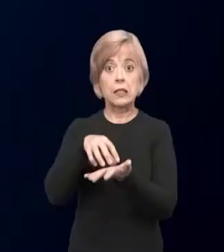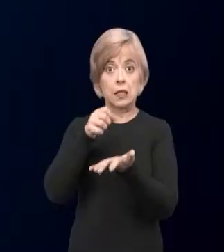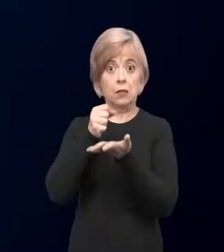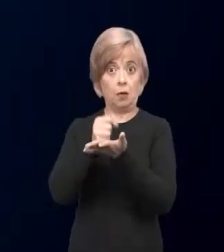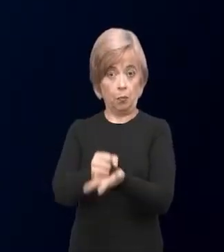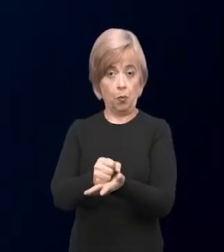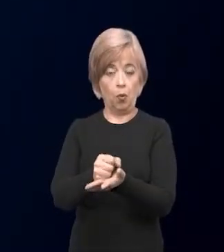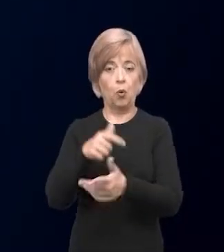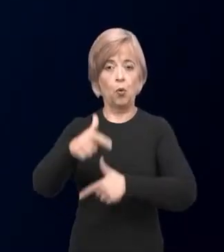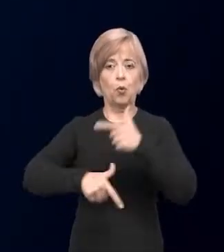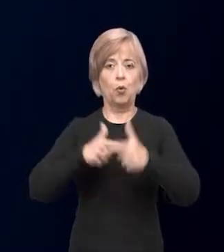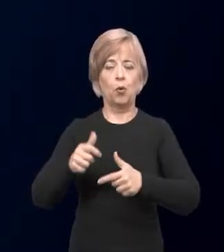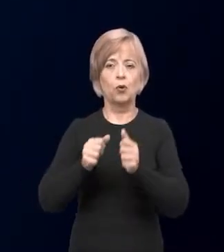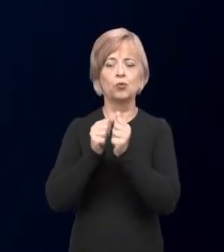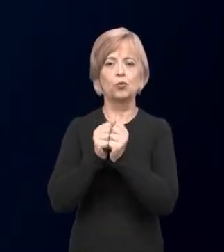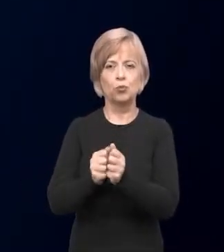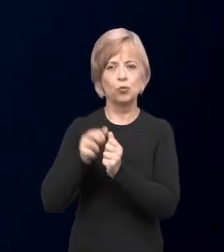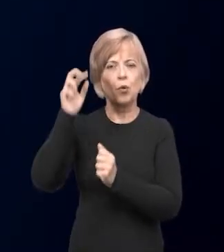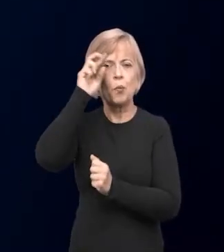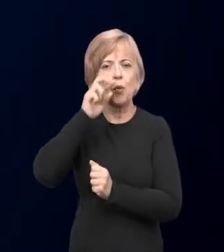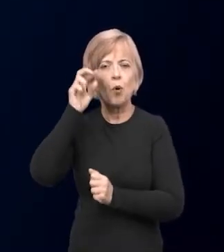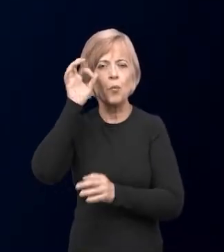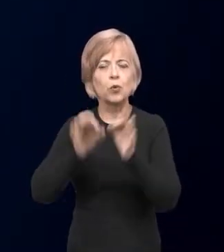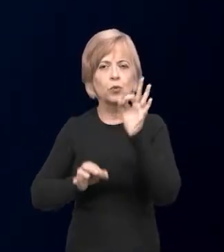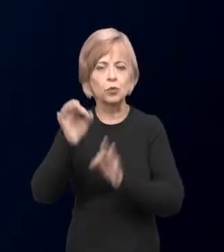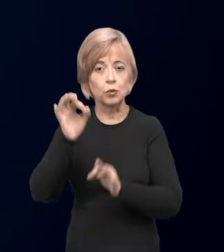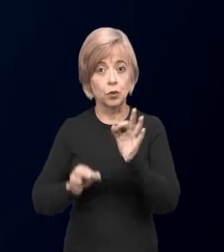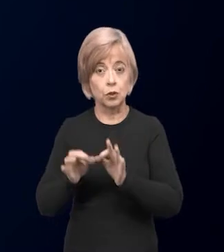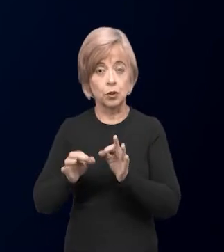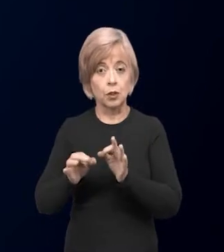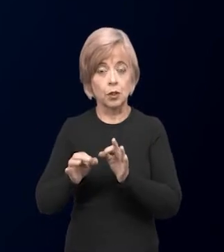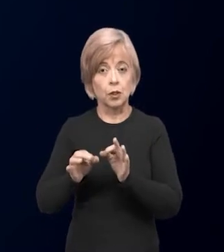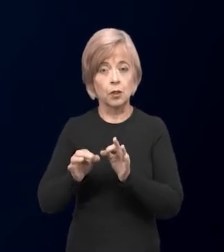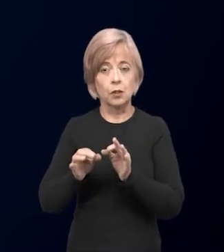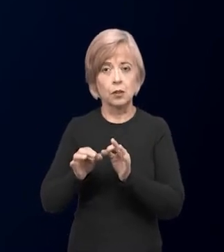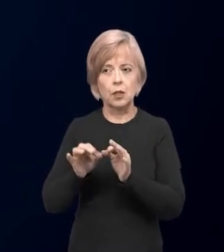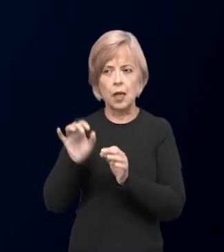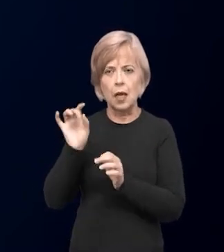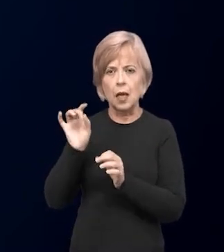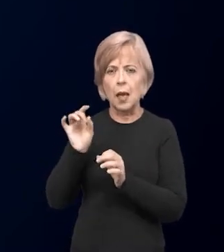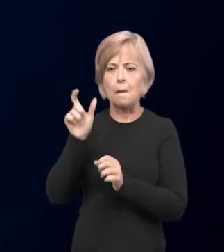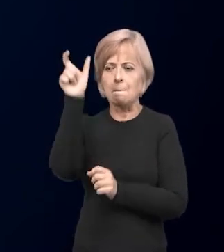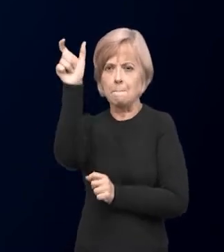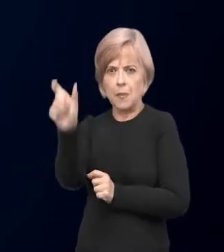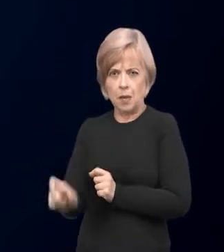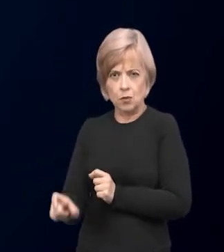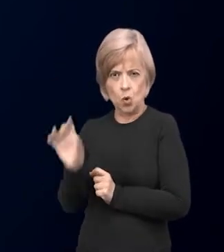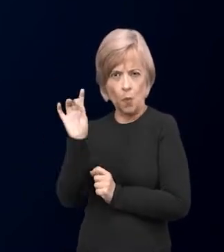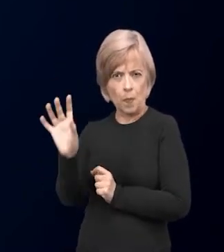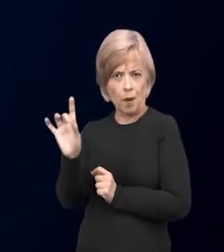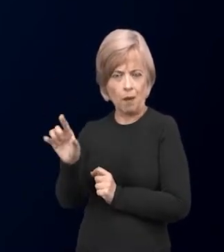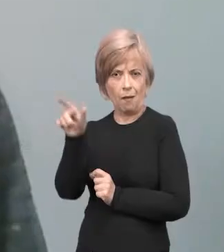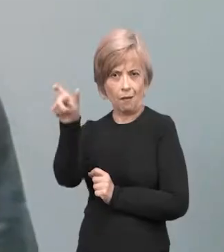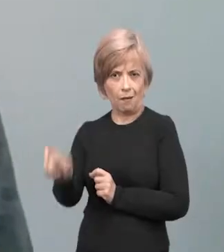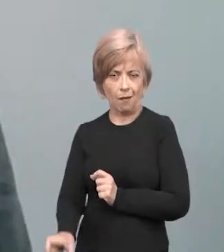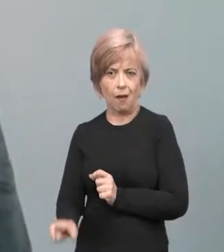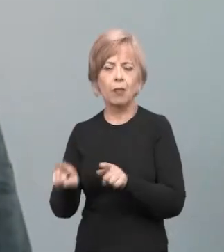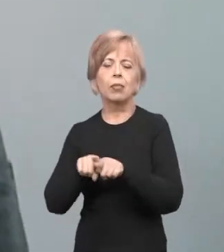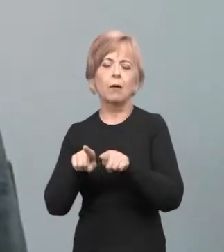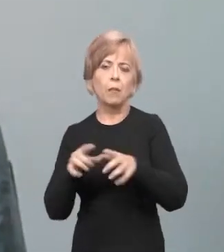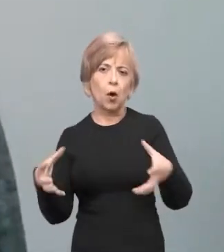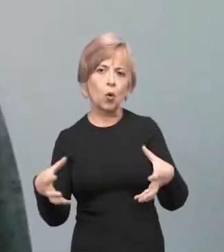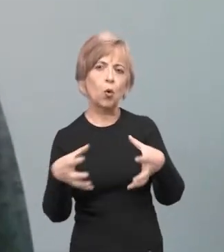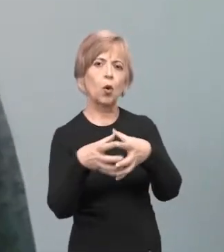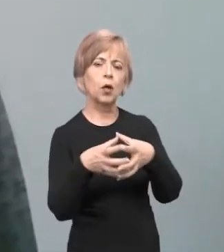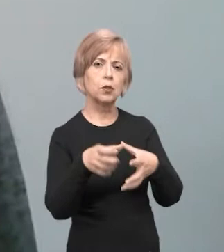ele atua junto aos promotores de justiça com atribuição na tutela individual da pessoa idosa e na tutela